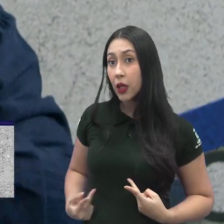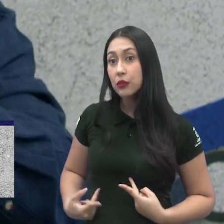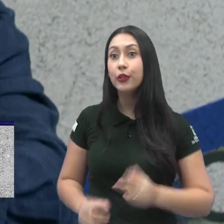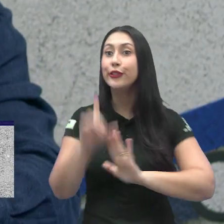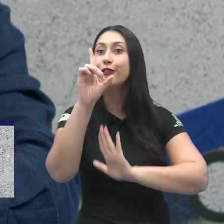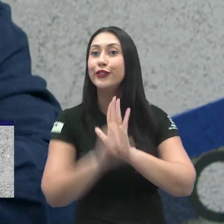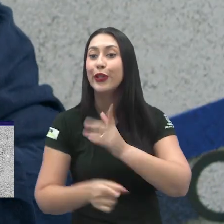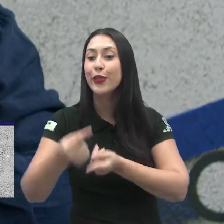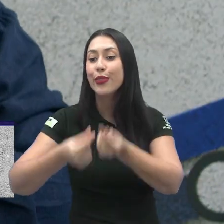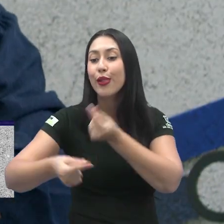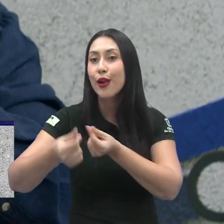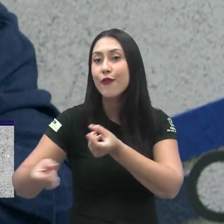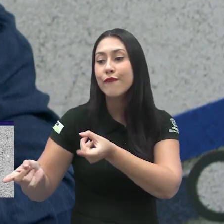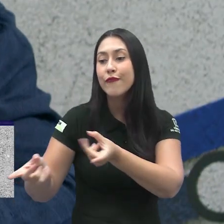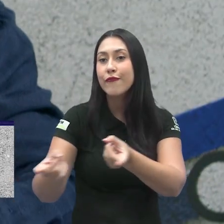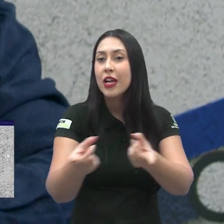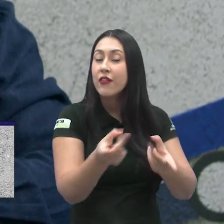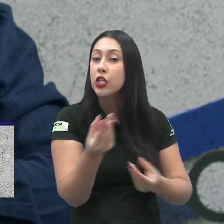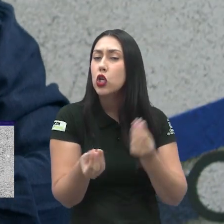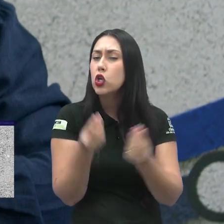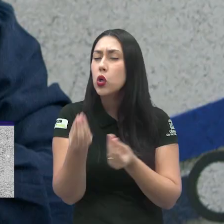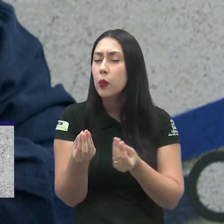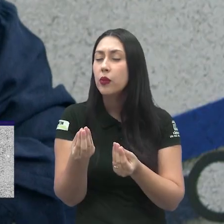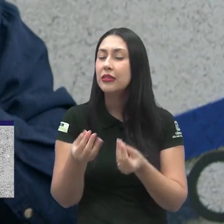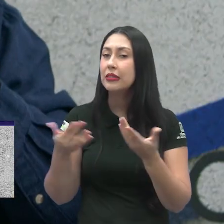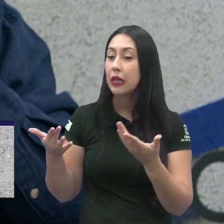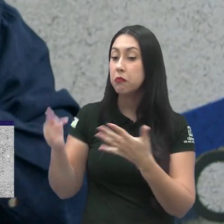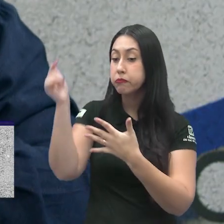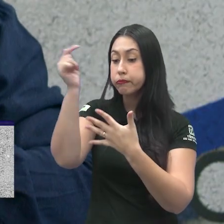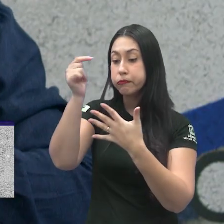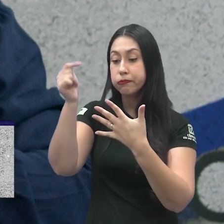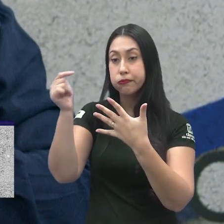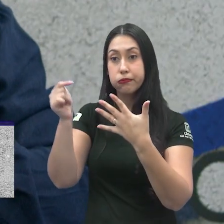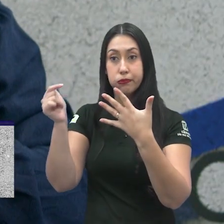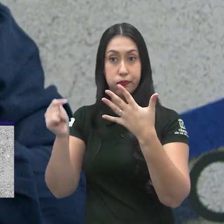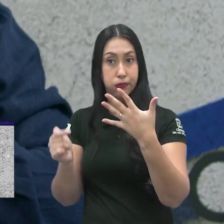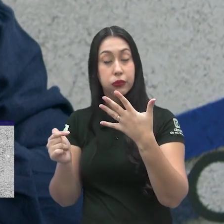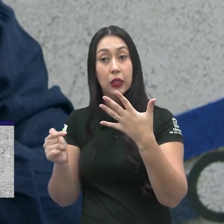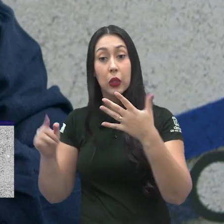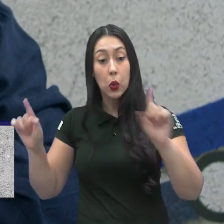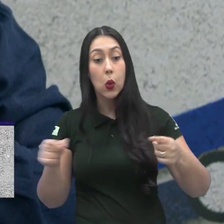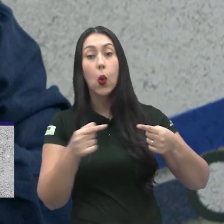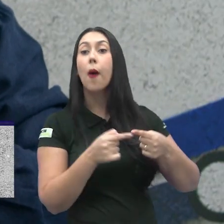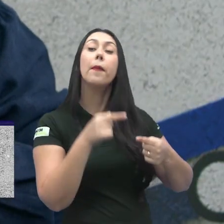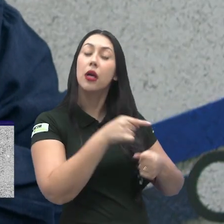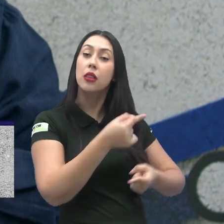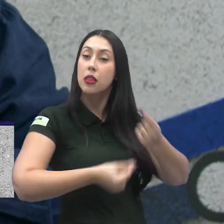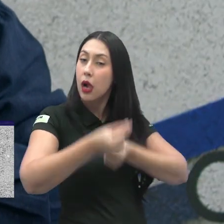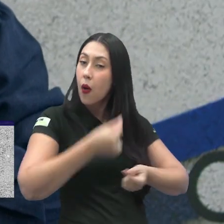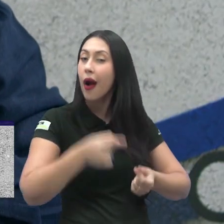direito comercial, sobre internacionalização das empresas. Então, esse amplo aspecto que envolve também o comércio exterior,